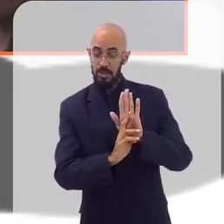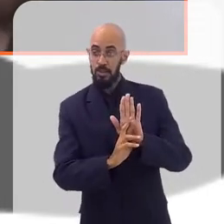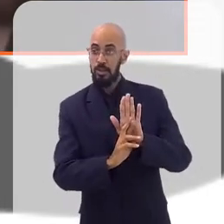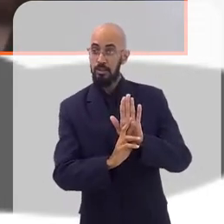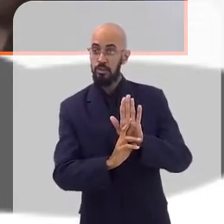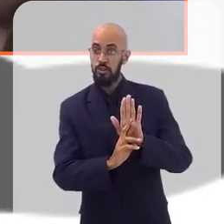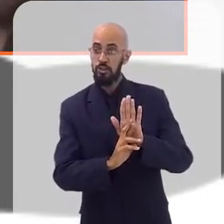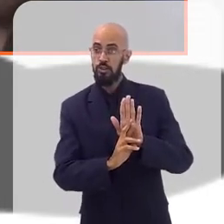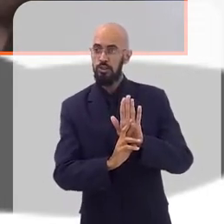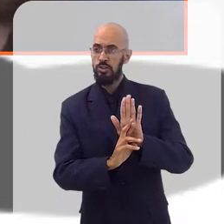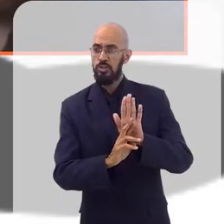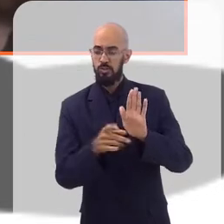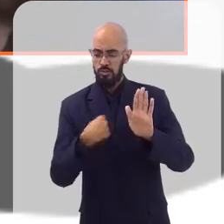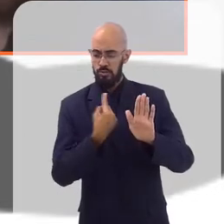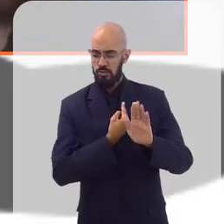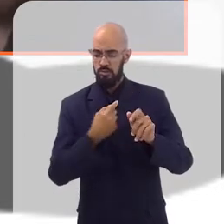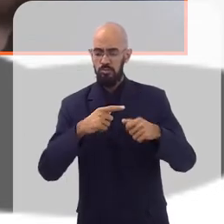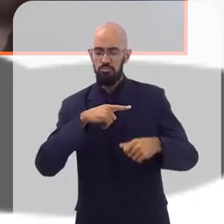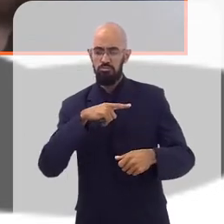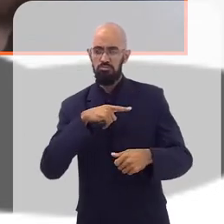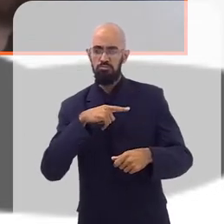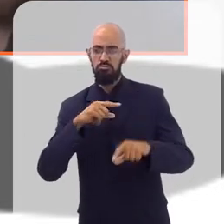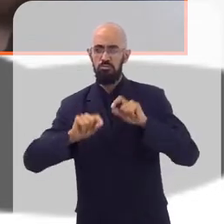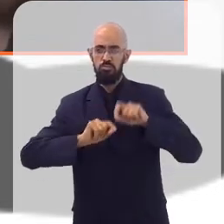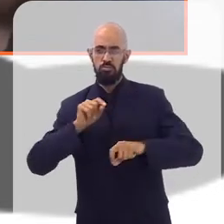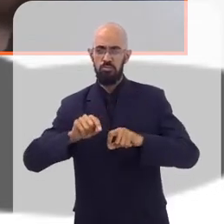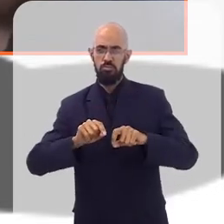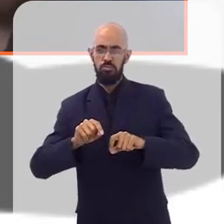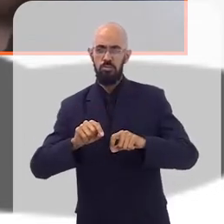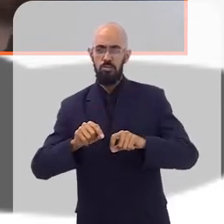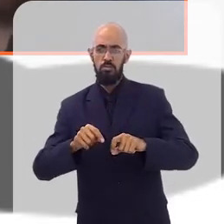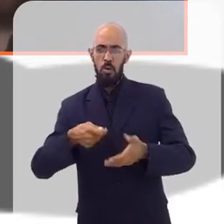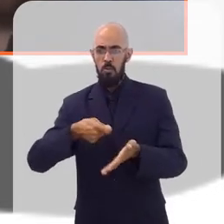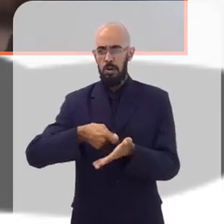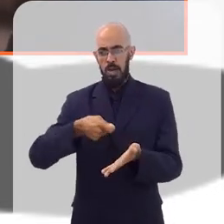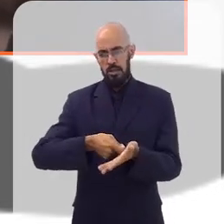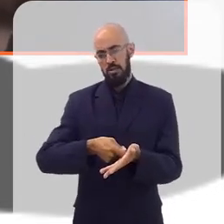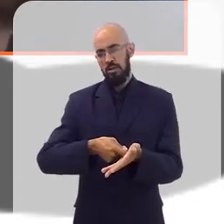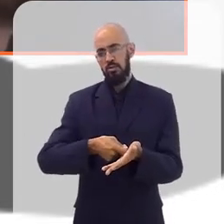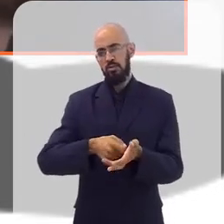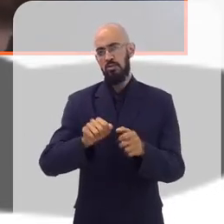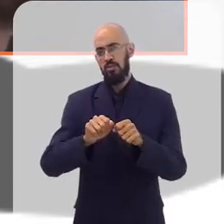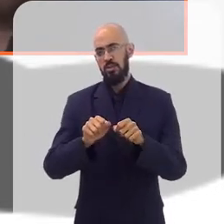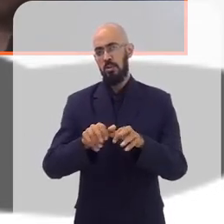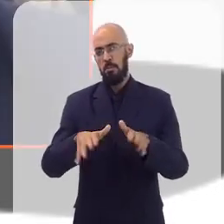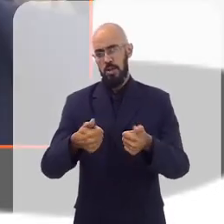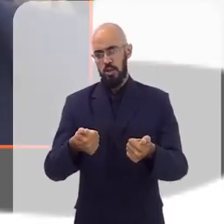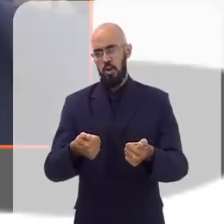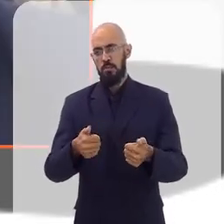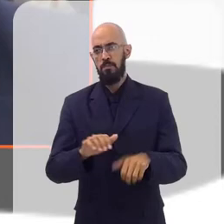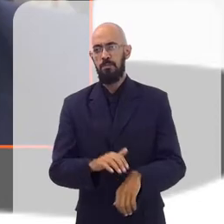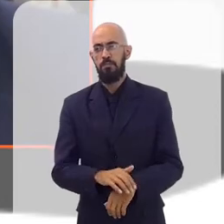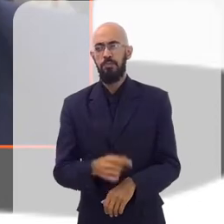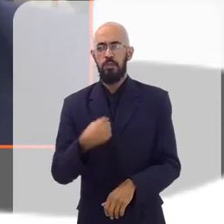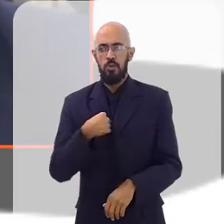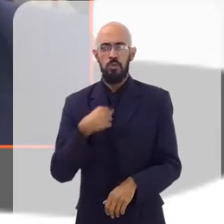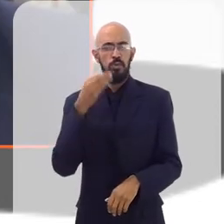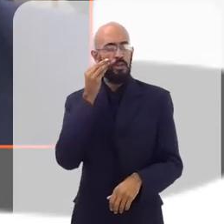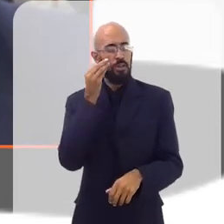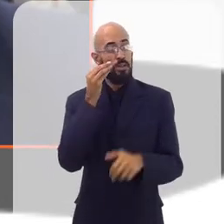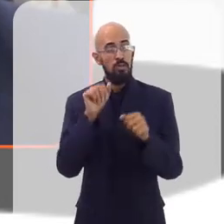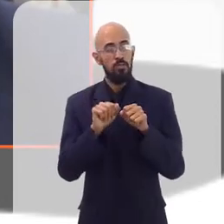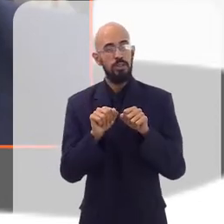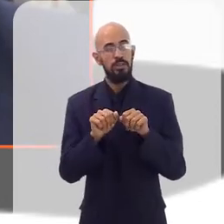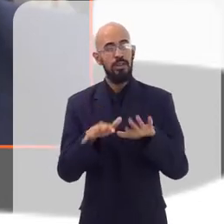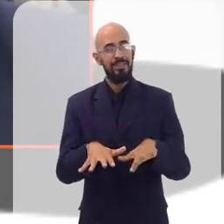representar é a gente tem uma um dever uma obrigação muito grande de fazer o melhor e eu